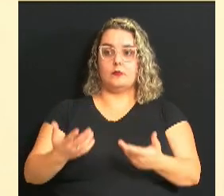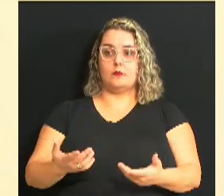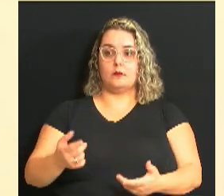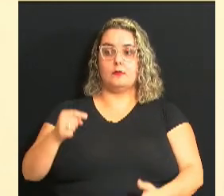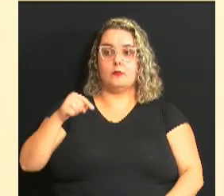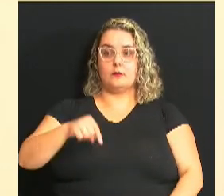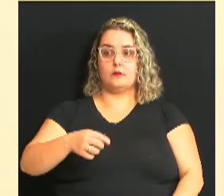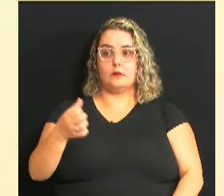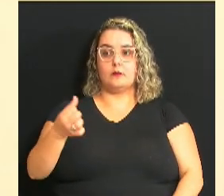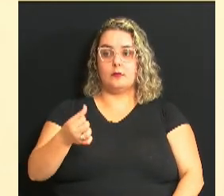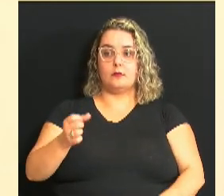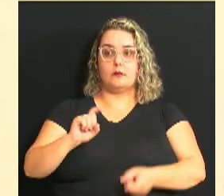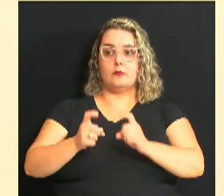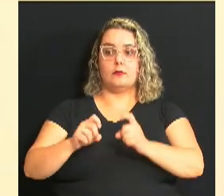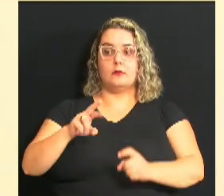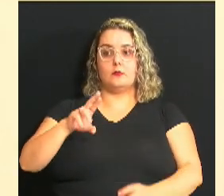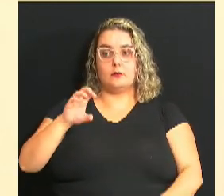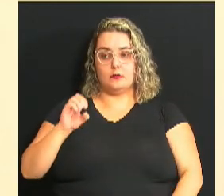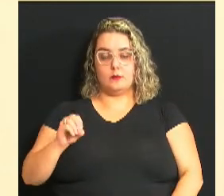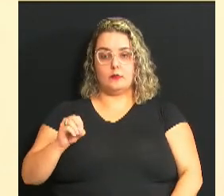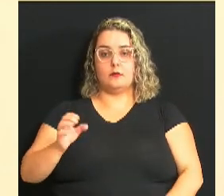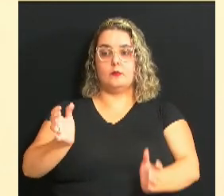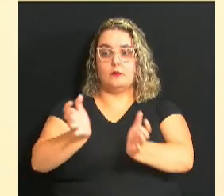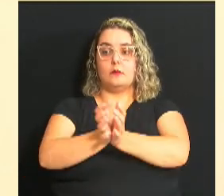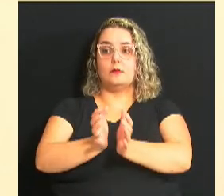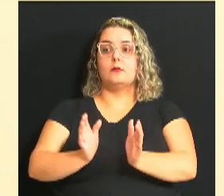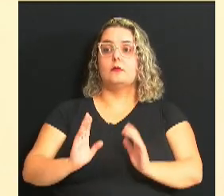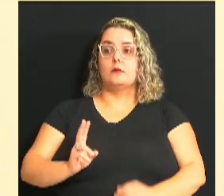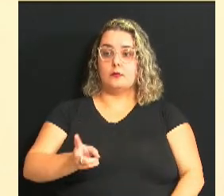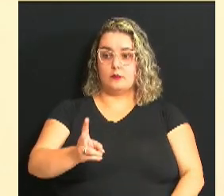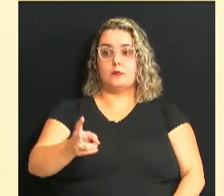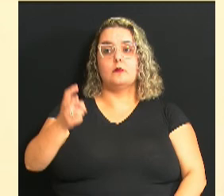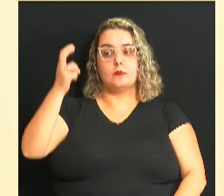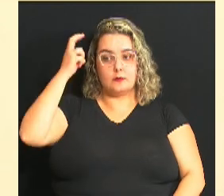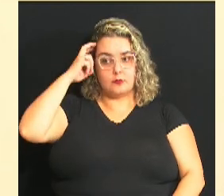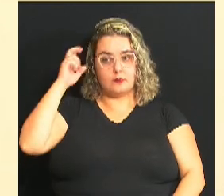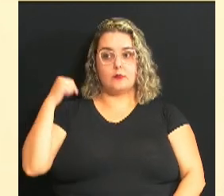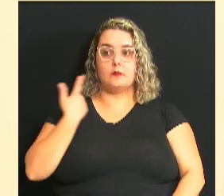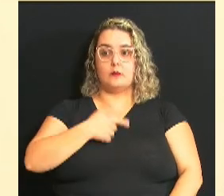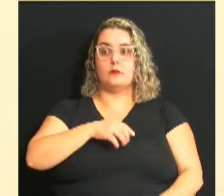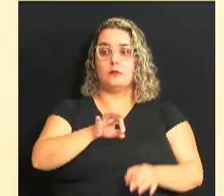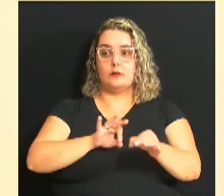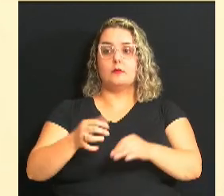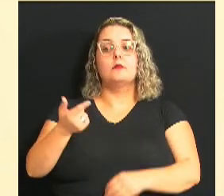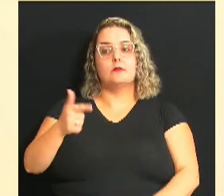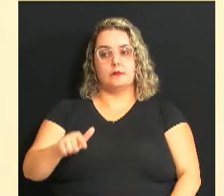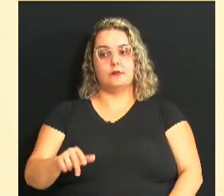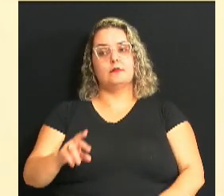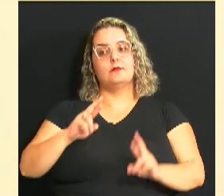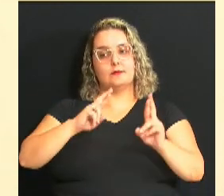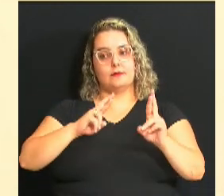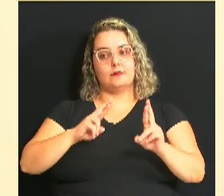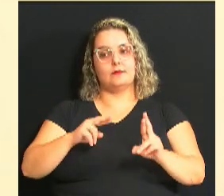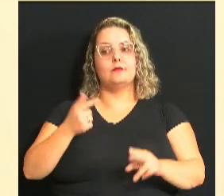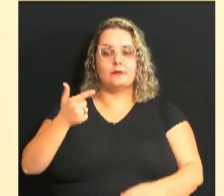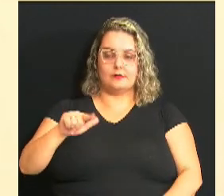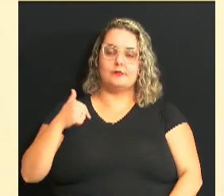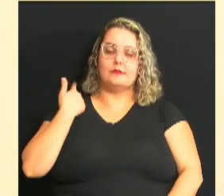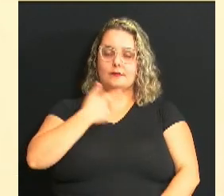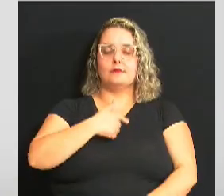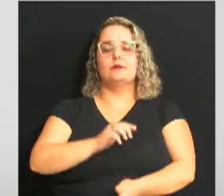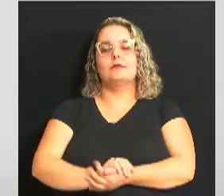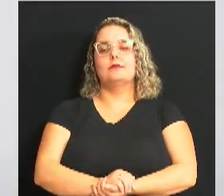a 6ª reunião ordinária da Comissão Permanente de Cultura. Nossa programação continua e eu espero que vocês fiquem com a gente.